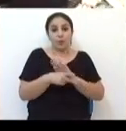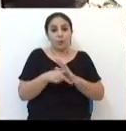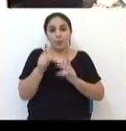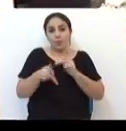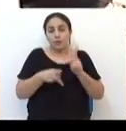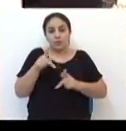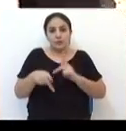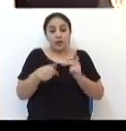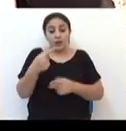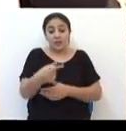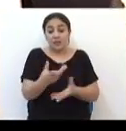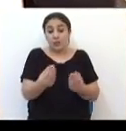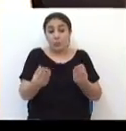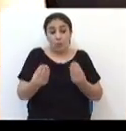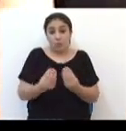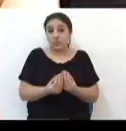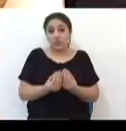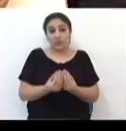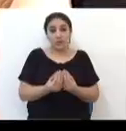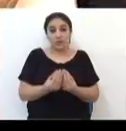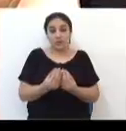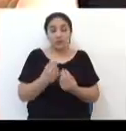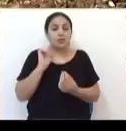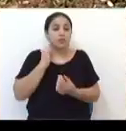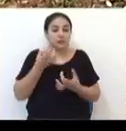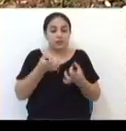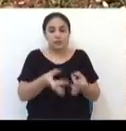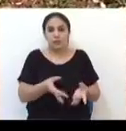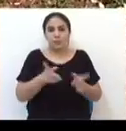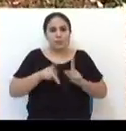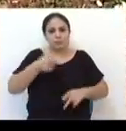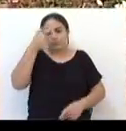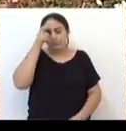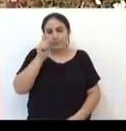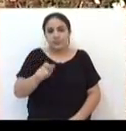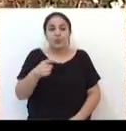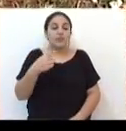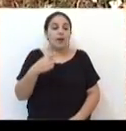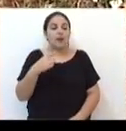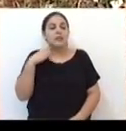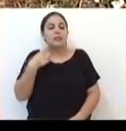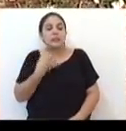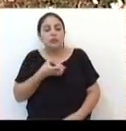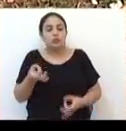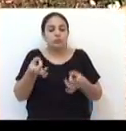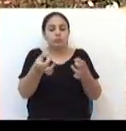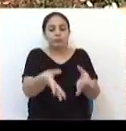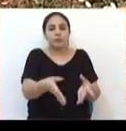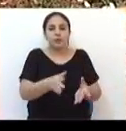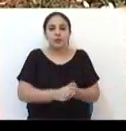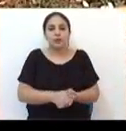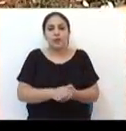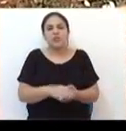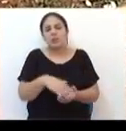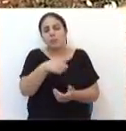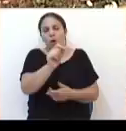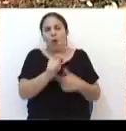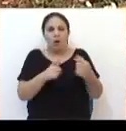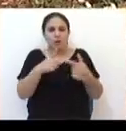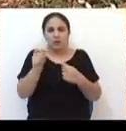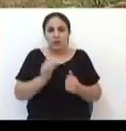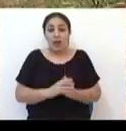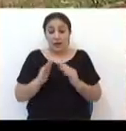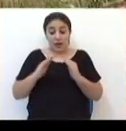de larva, depósito de um monte de coisa. E a pessoa não se conscientiza, vem aqui, larga o lixo, vai embora, faz a limpeza na casa